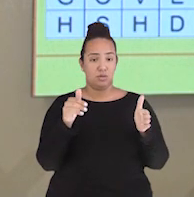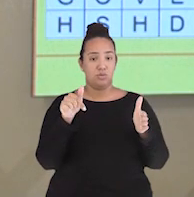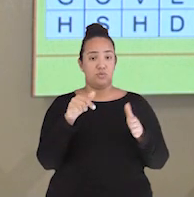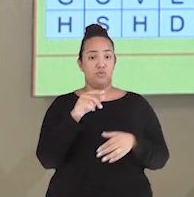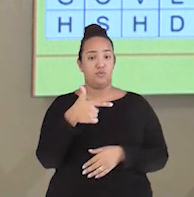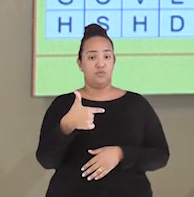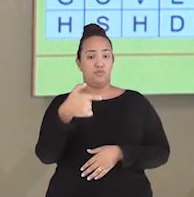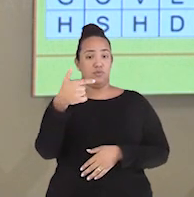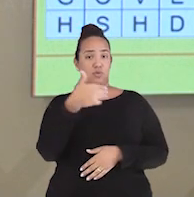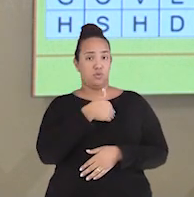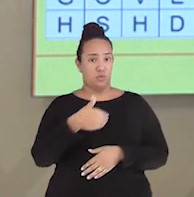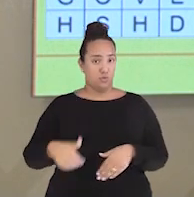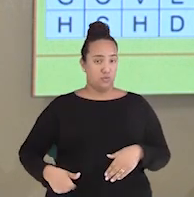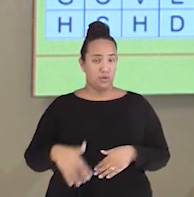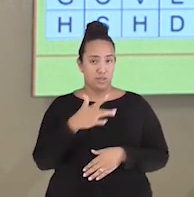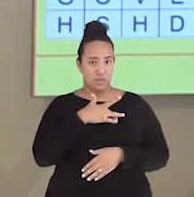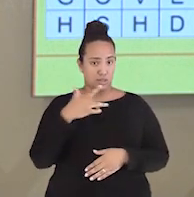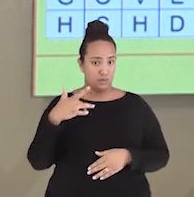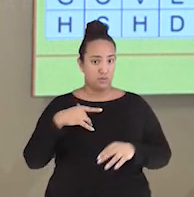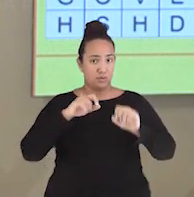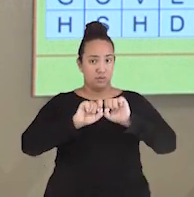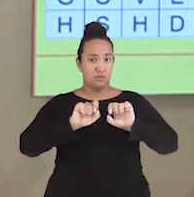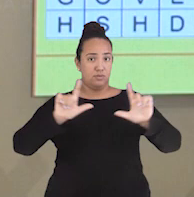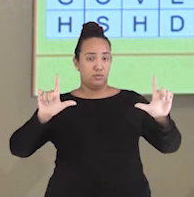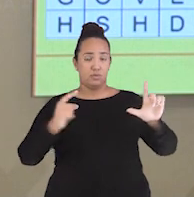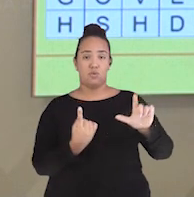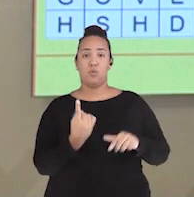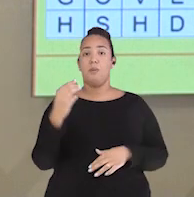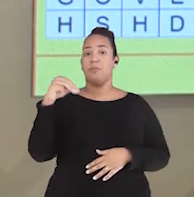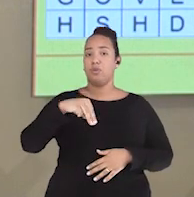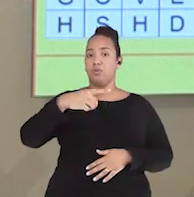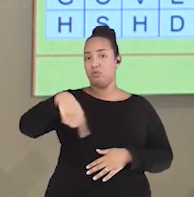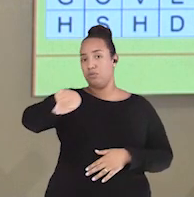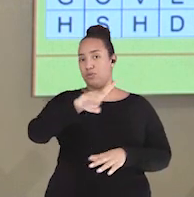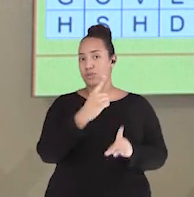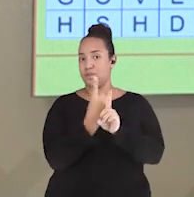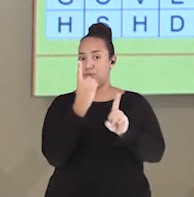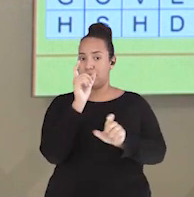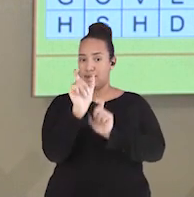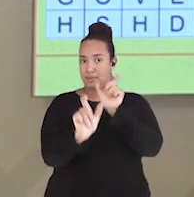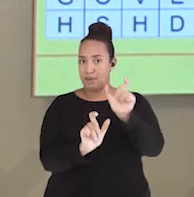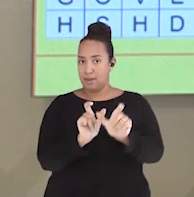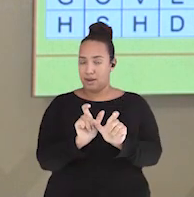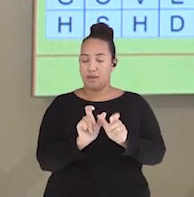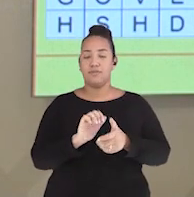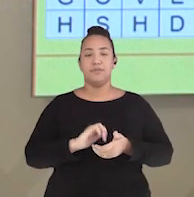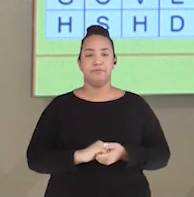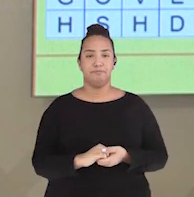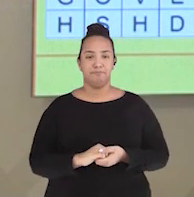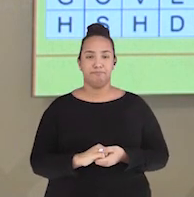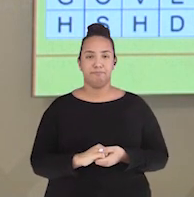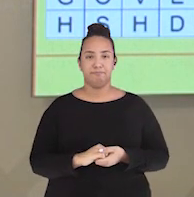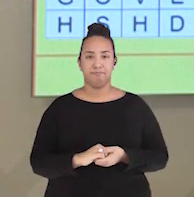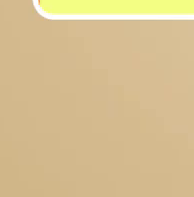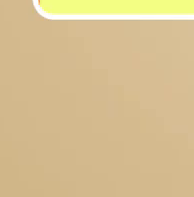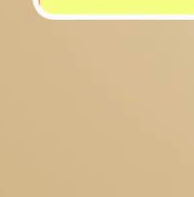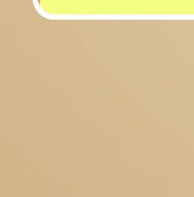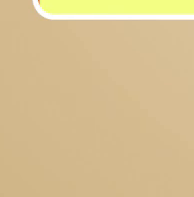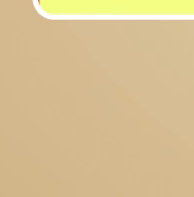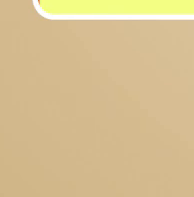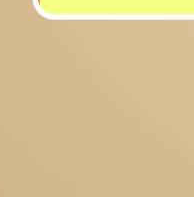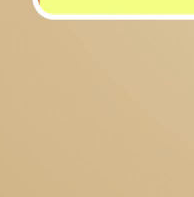Vargas, governo e saúde. Vou deixar na sua tela 1 minuto para você encontrar as palavras e já volto para corrigir.